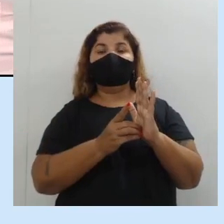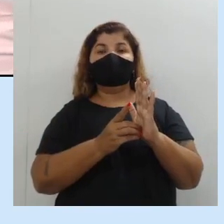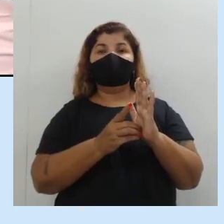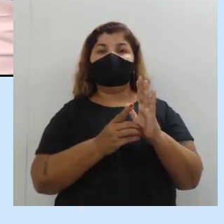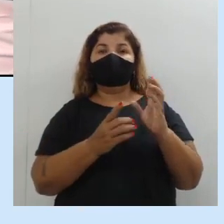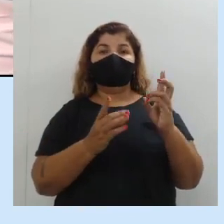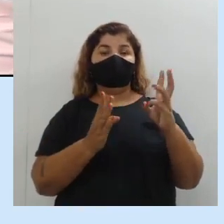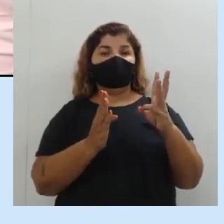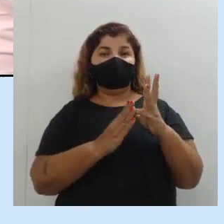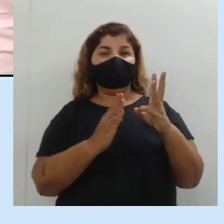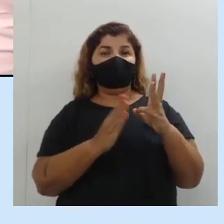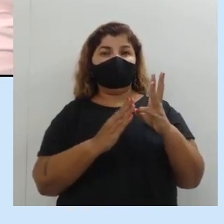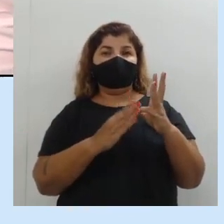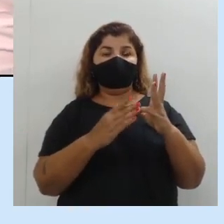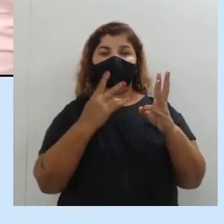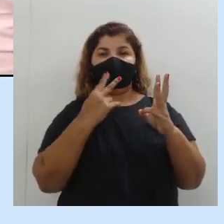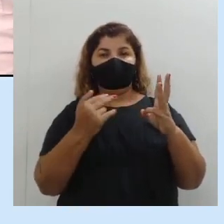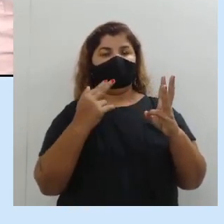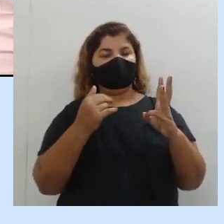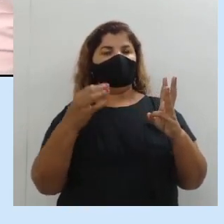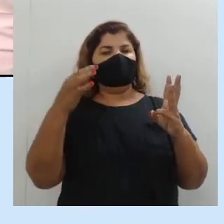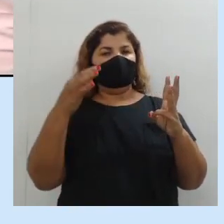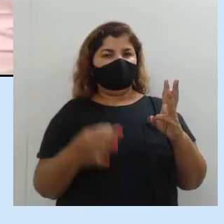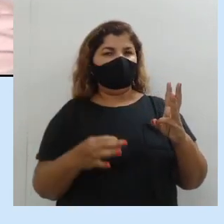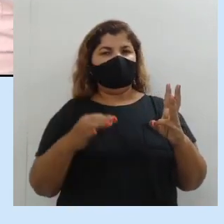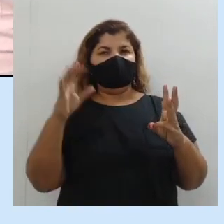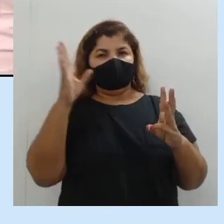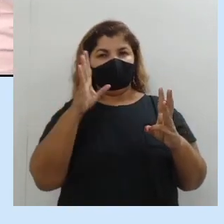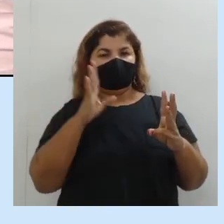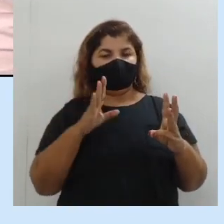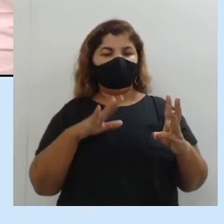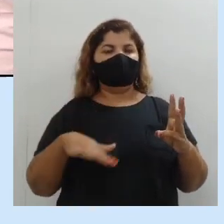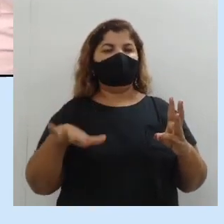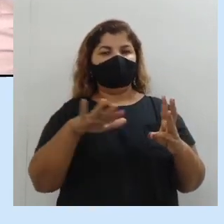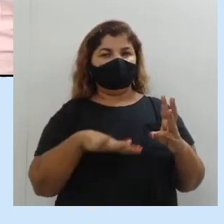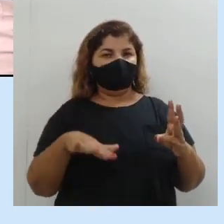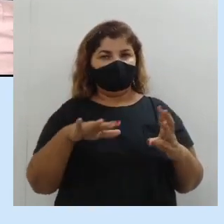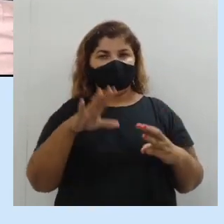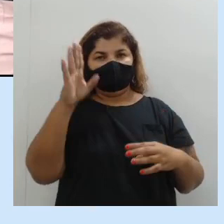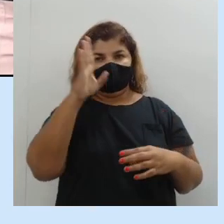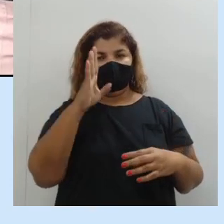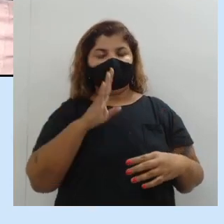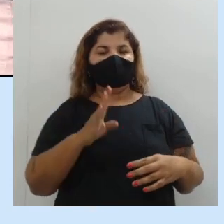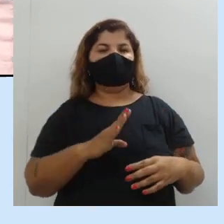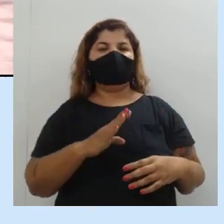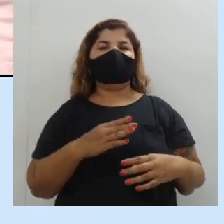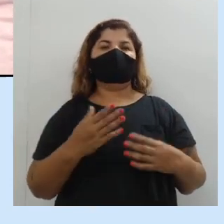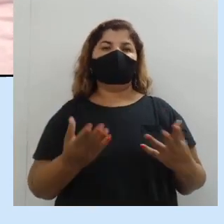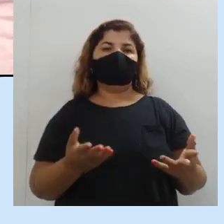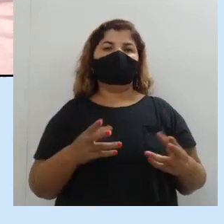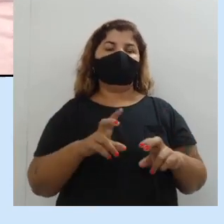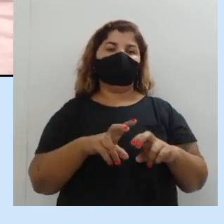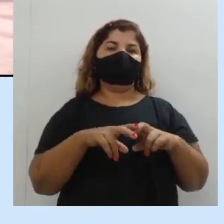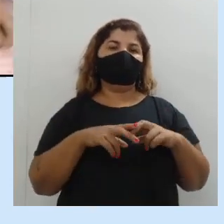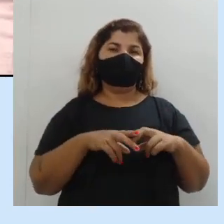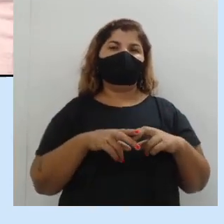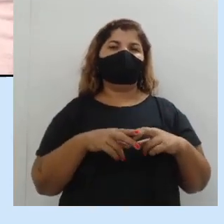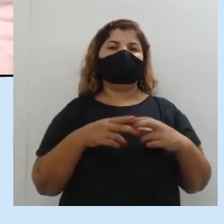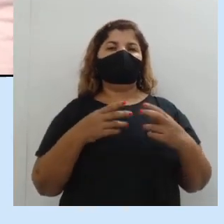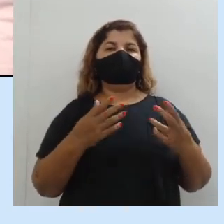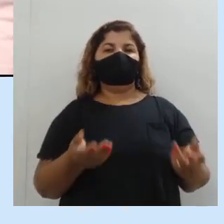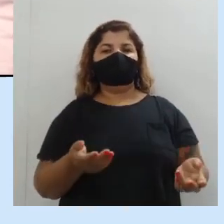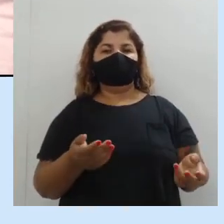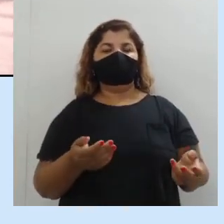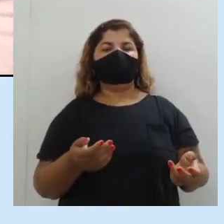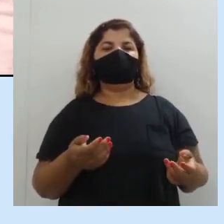língua oficial e nacional do povo brasileiro. E por isso, né, ele foi alvo, né, ele